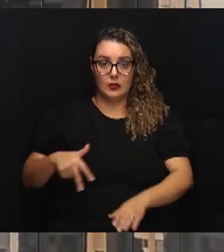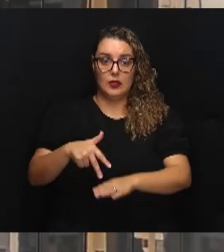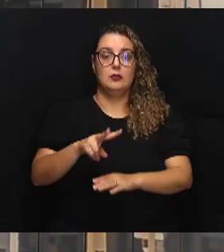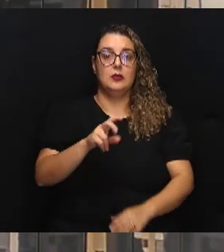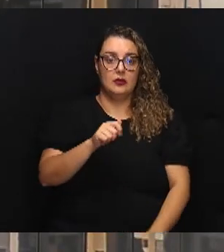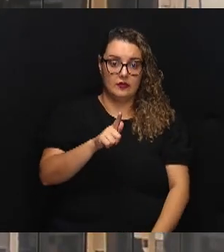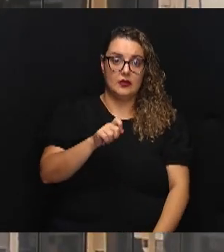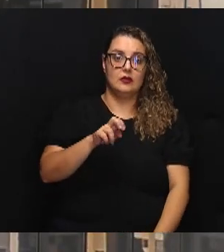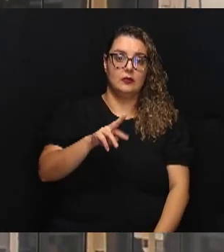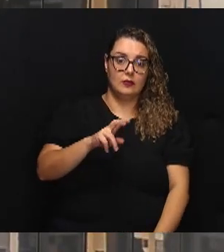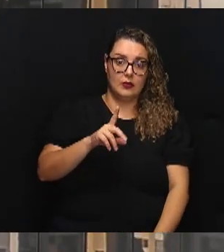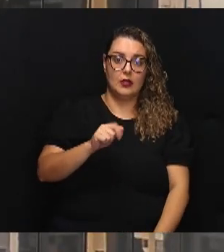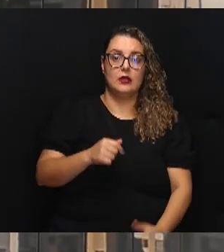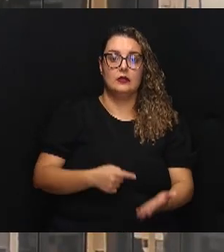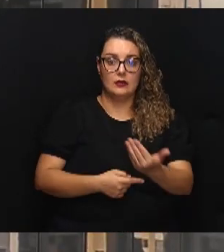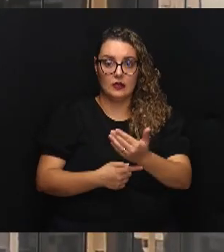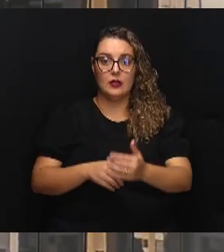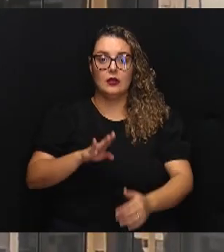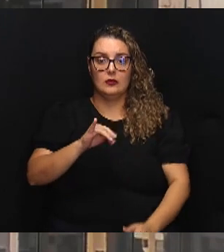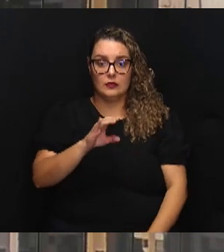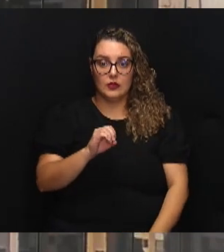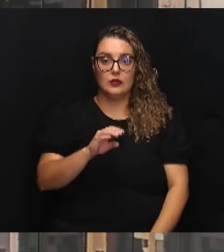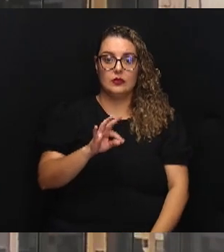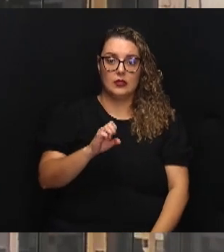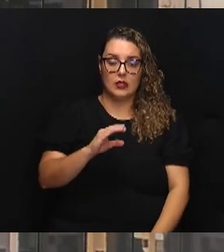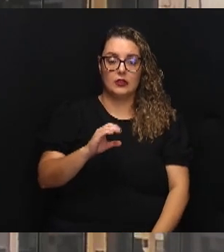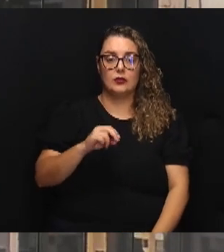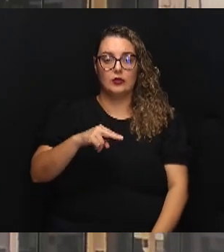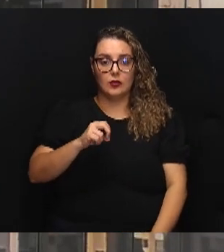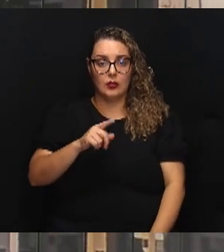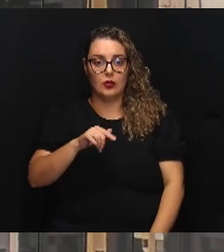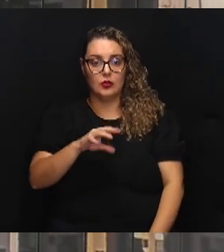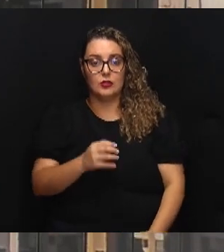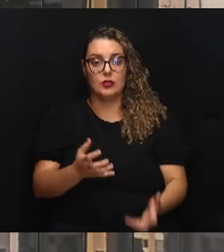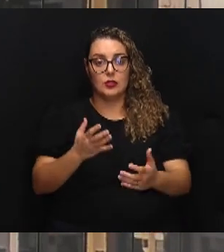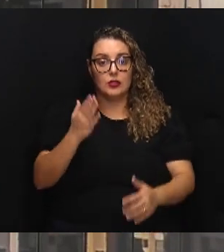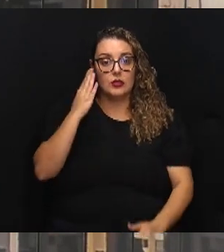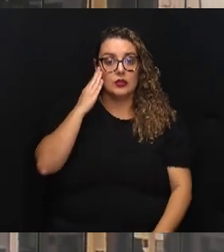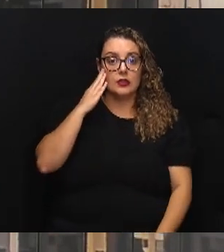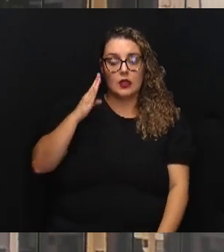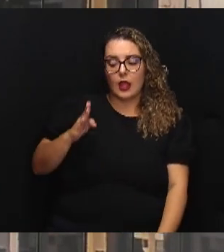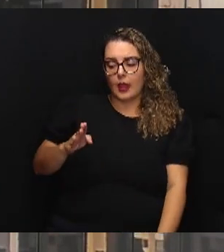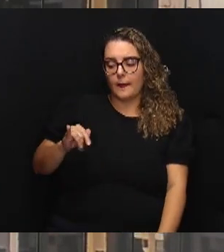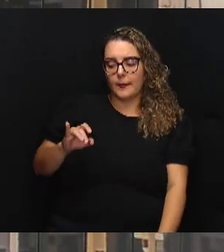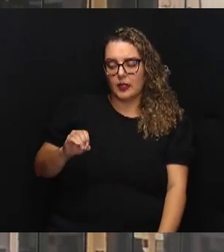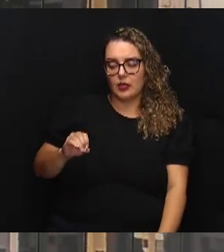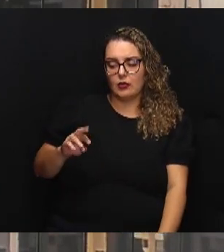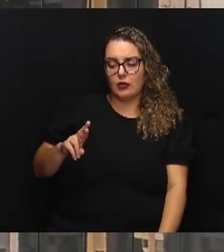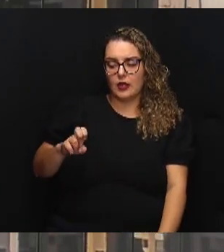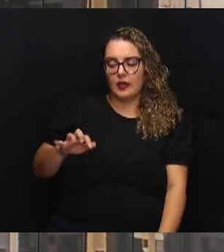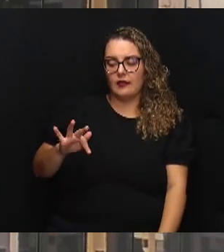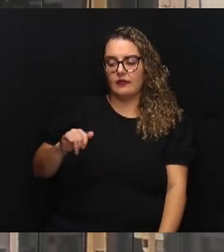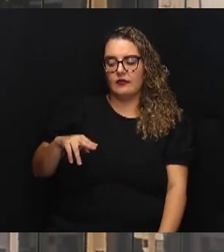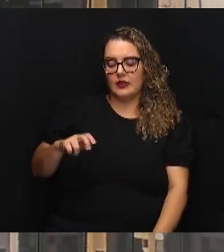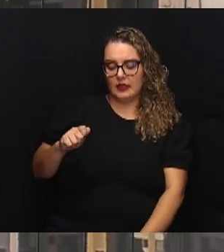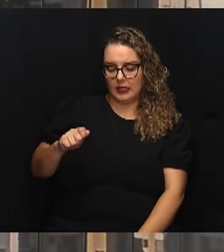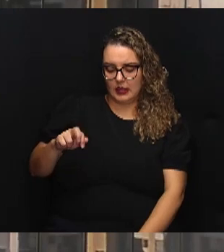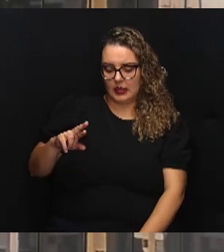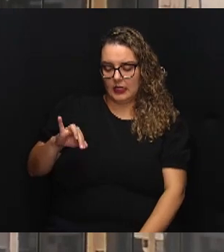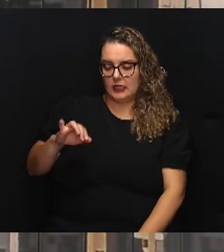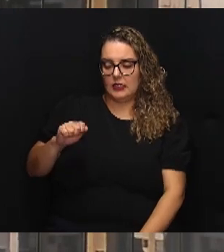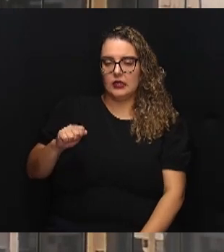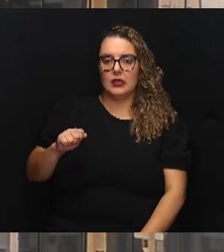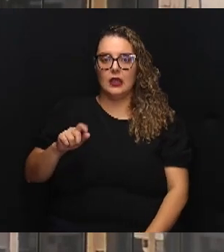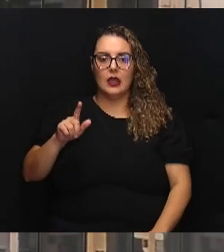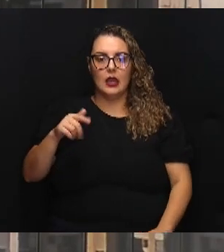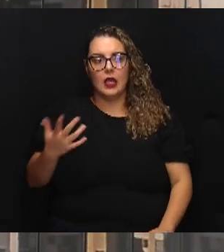vanguarda tecnológica, biotecnológica. E eu queria saber se para as biorefinarias é fácil produzir ou é um parque, é